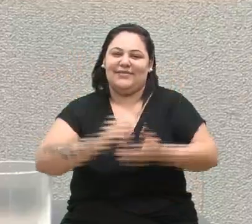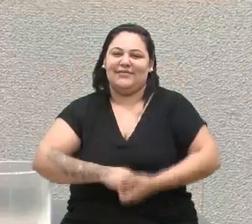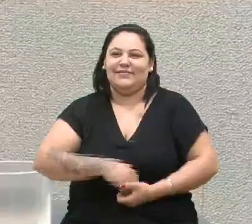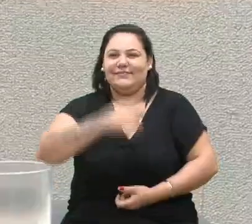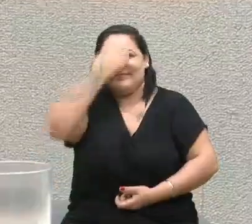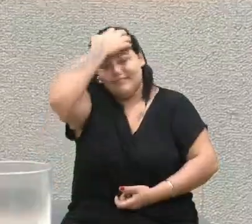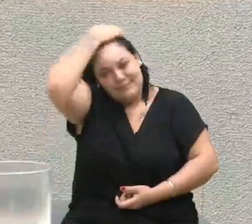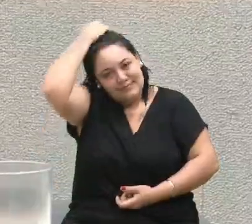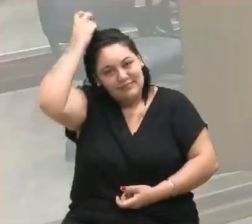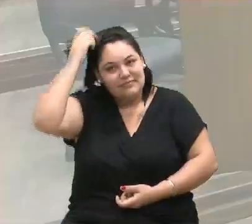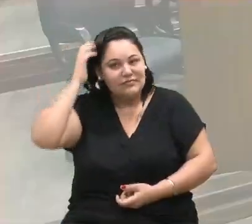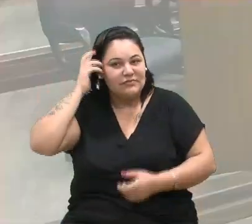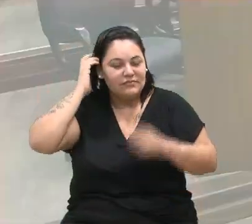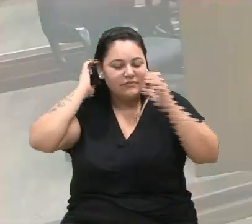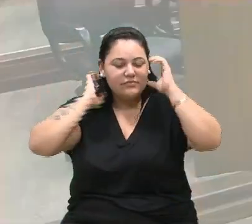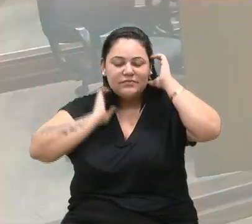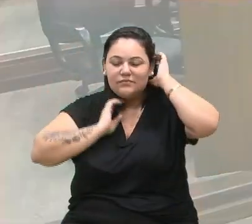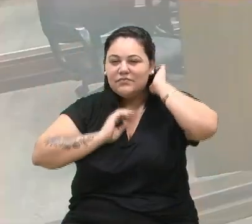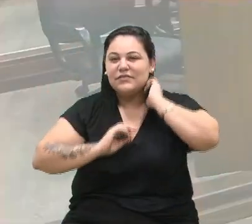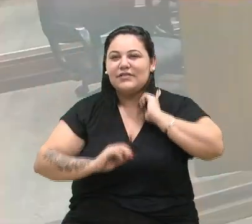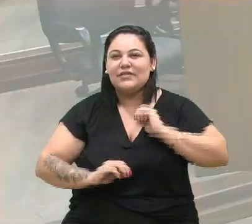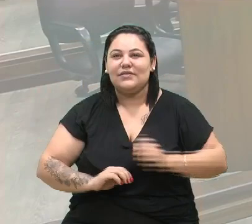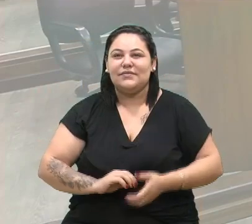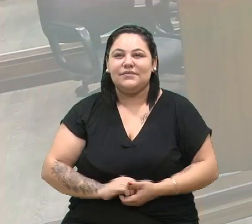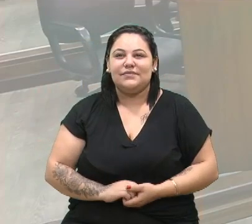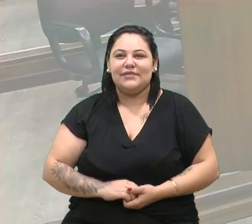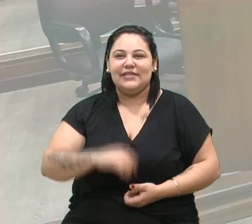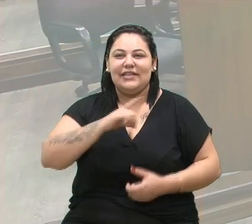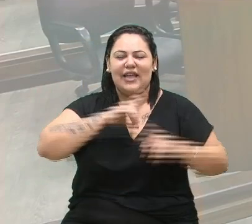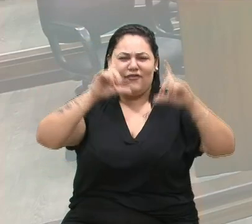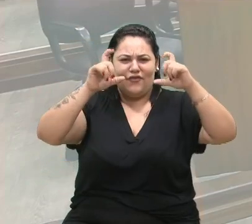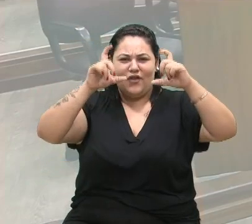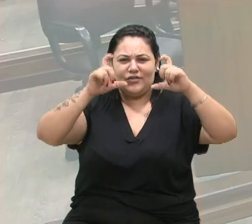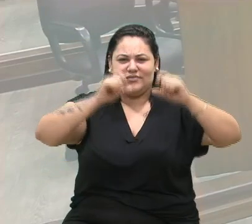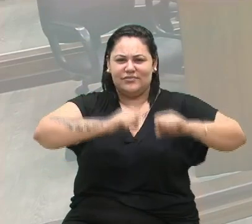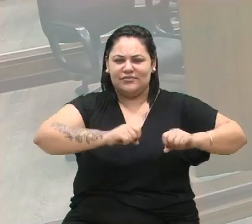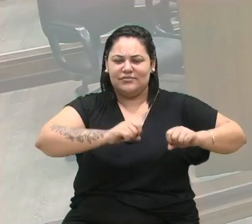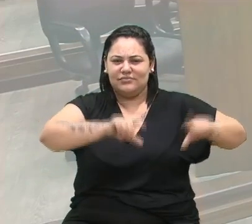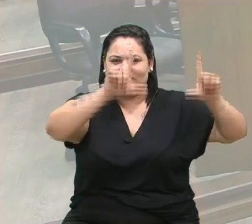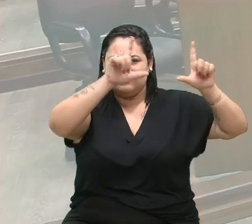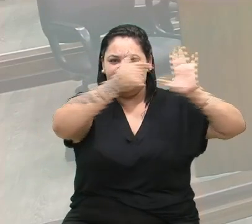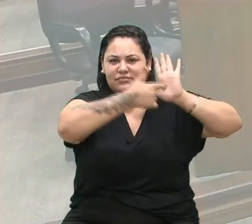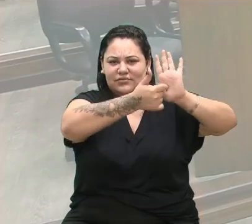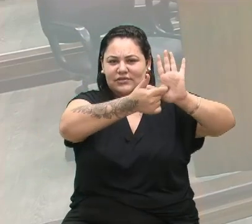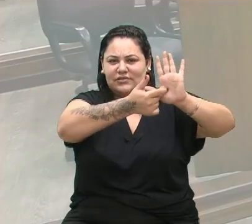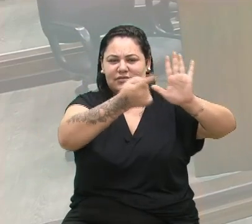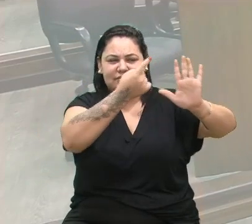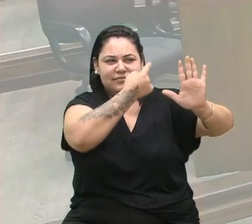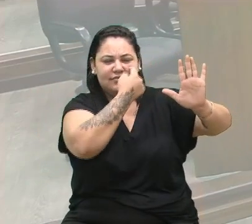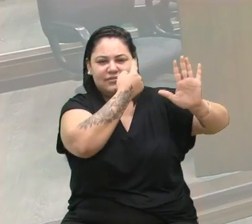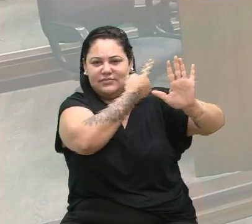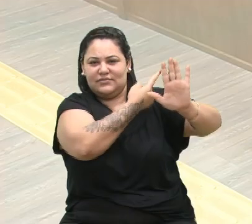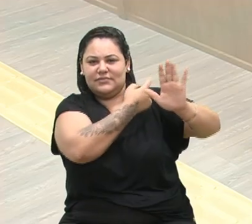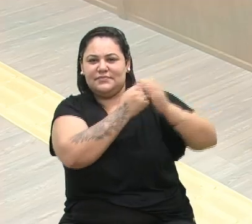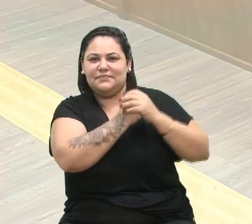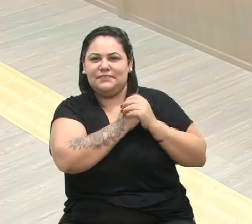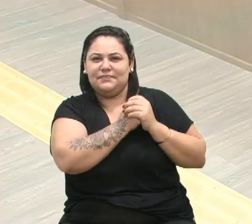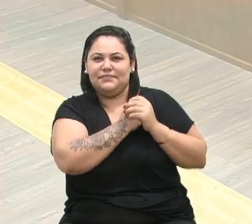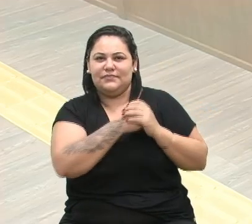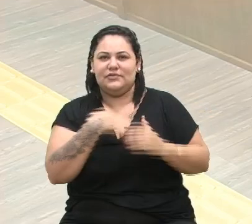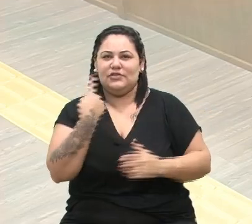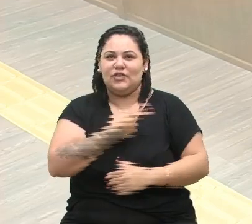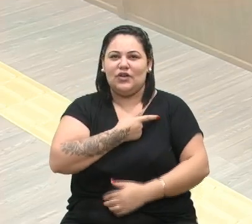colega Fontinel. Então, as imagens que estão no telão, e aí é o símbolo do nosso bairro,